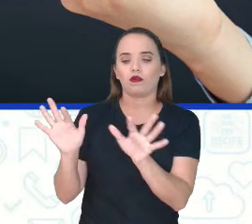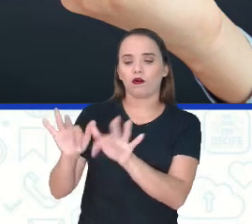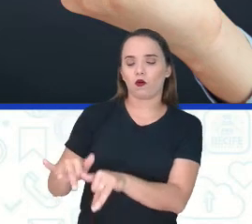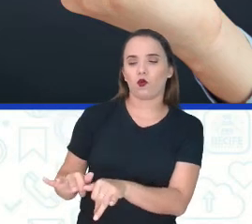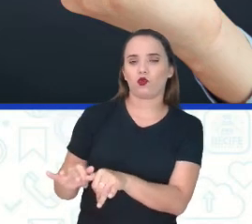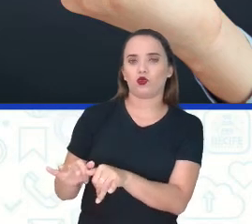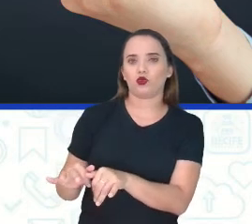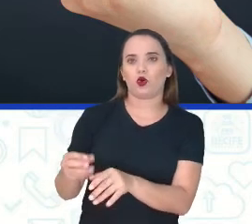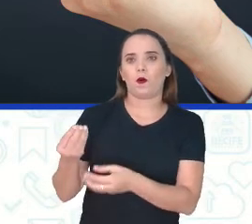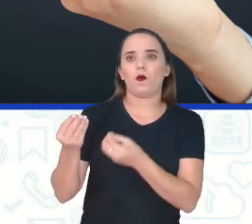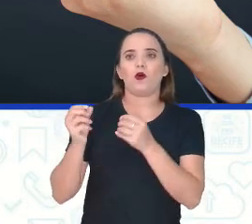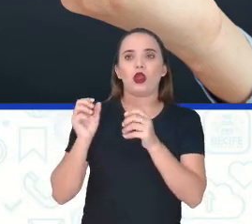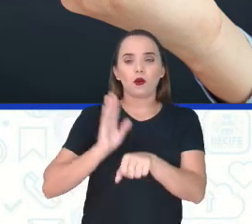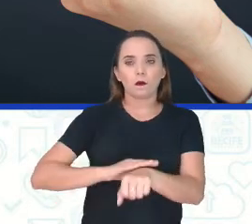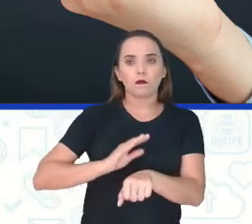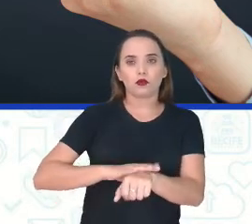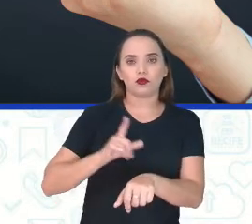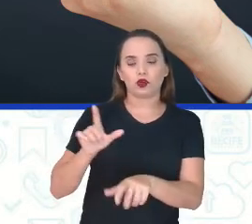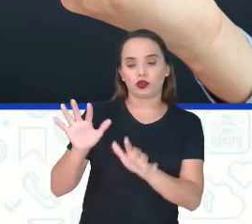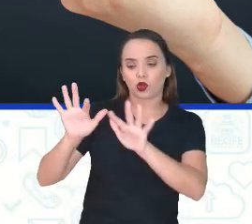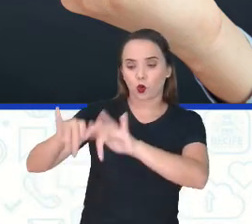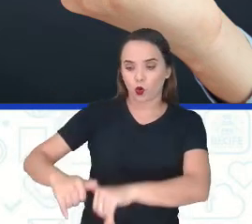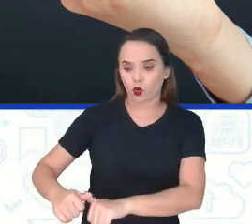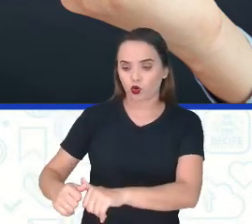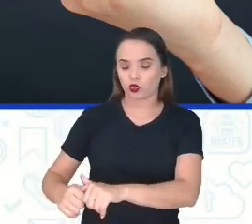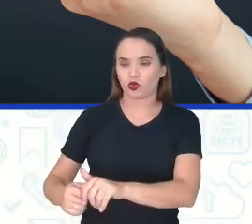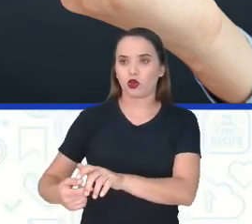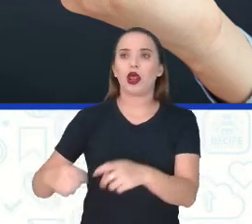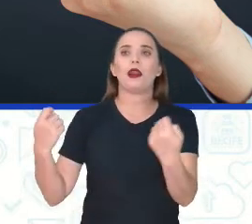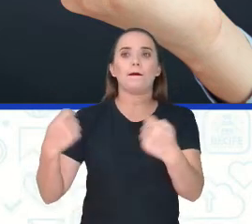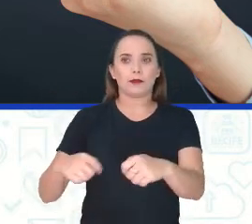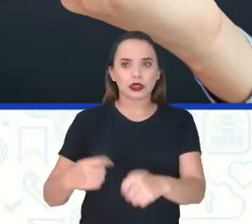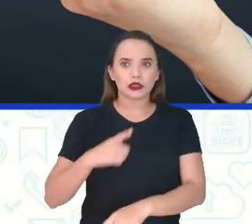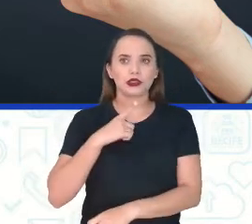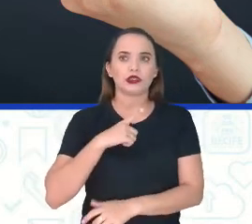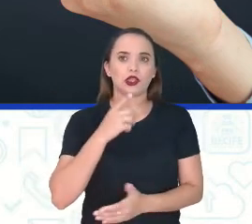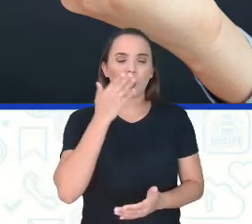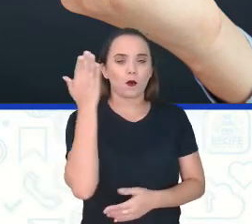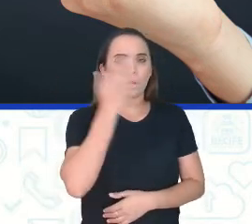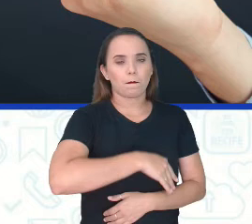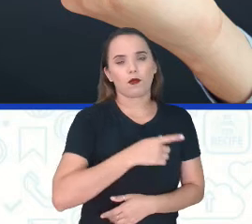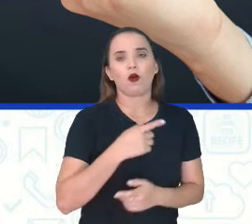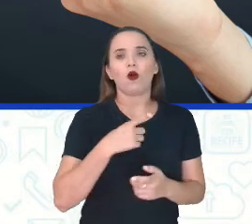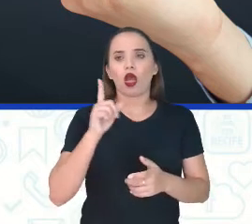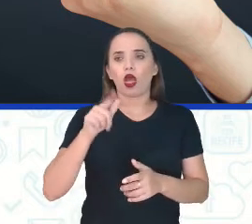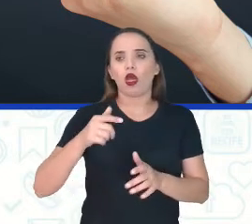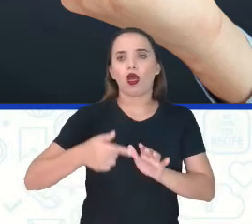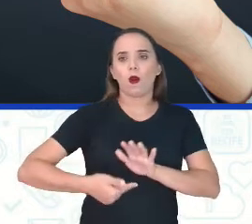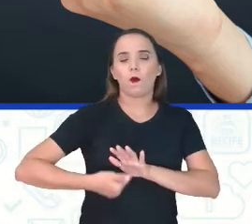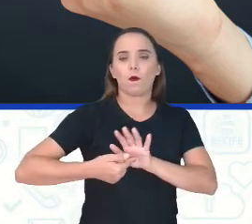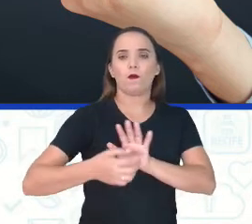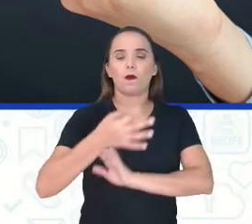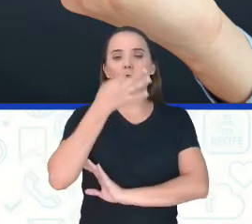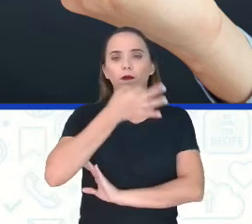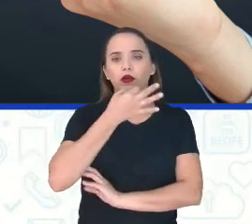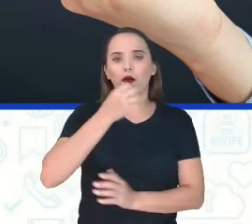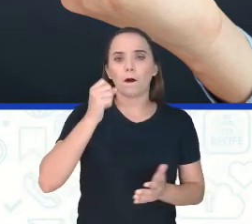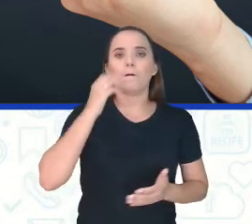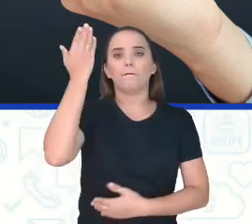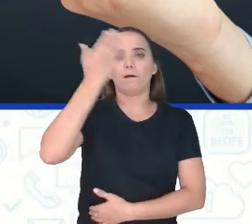resulta necessariamente das premissas, trata-se de um argumento dedutivamente válido. O que isso quer dizer? Algo que pode